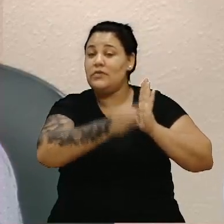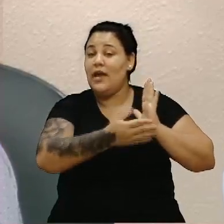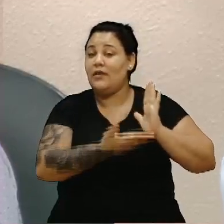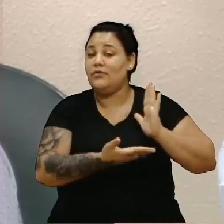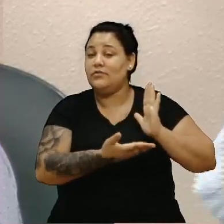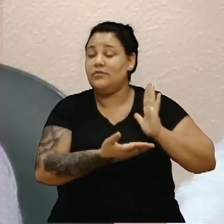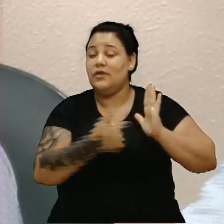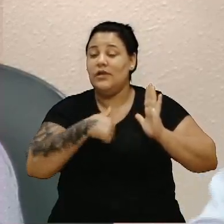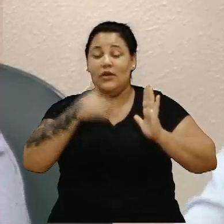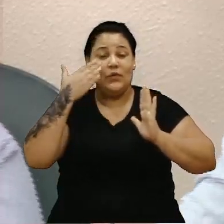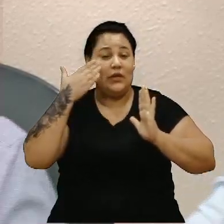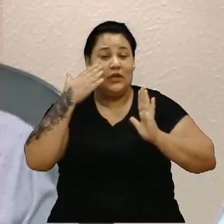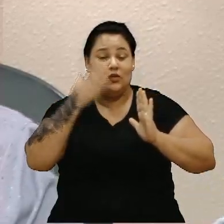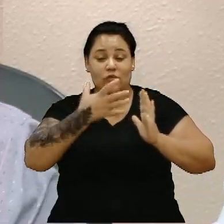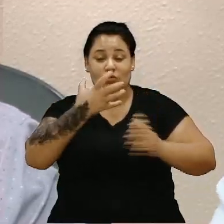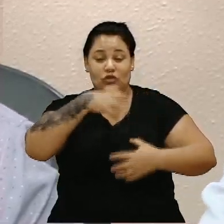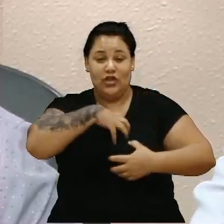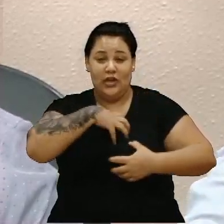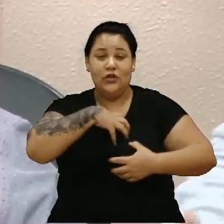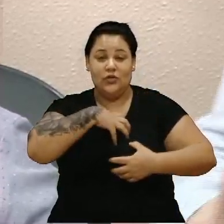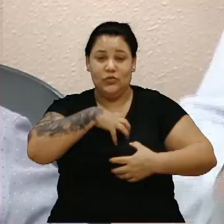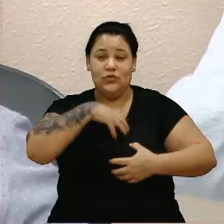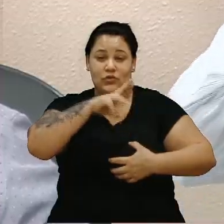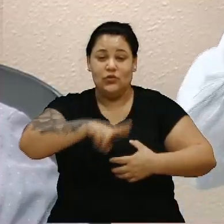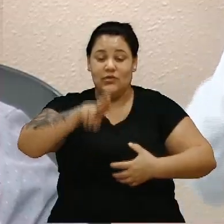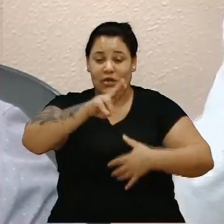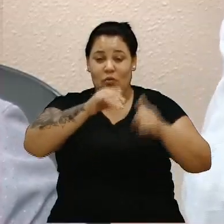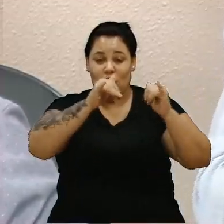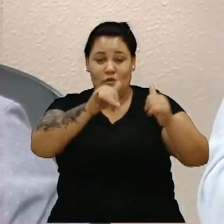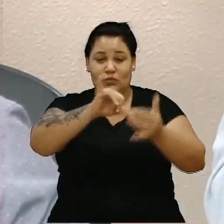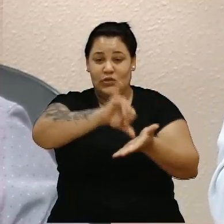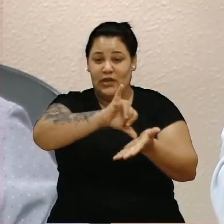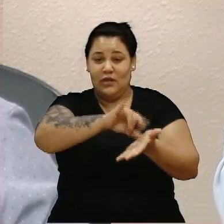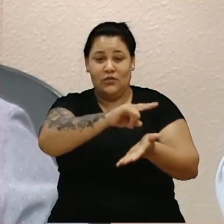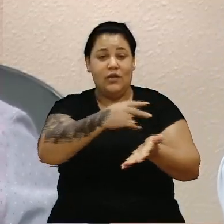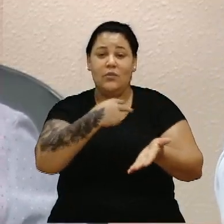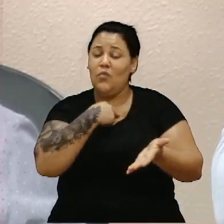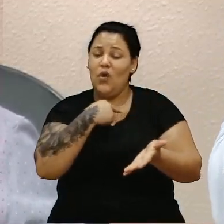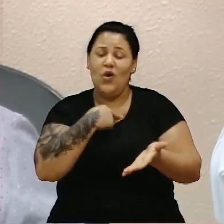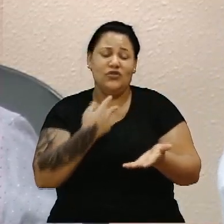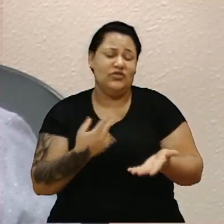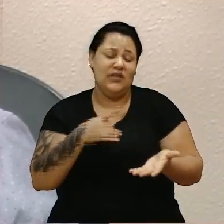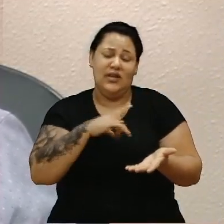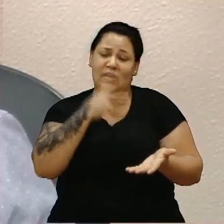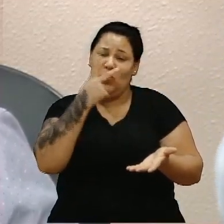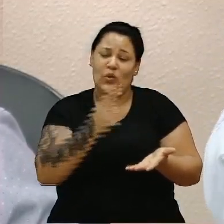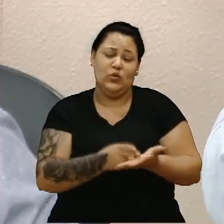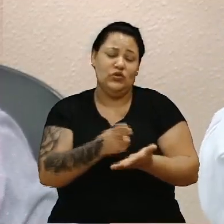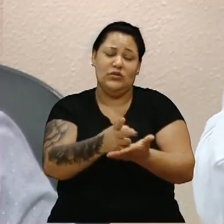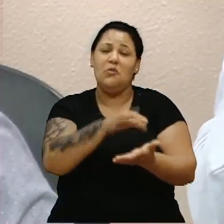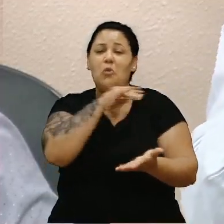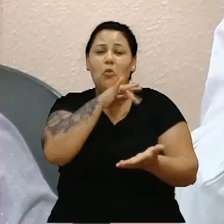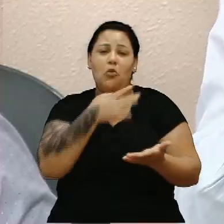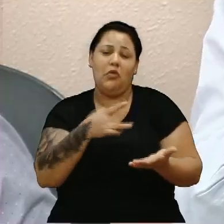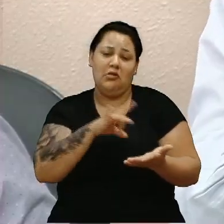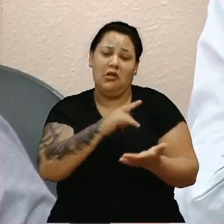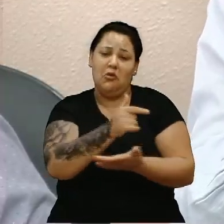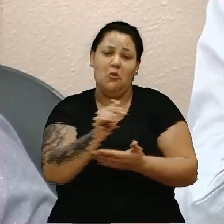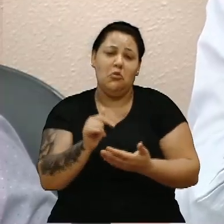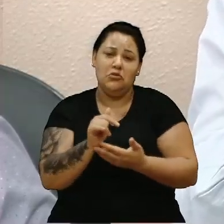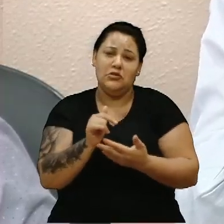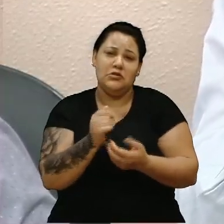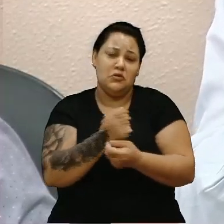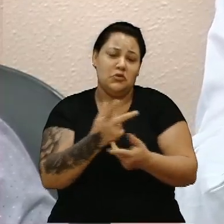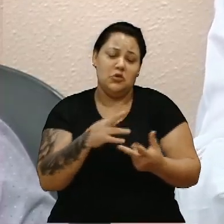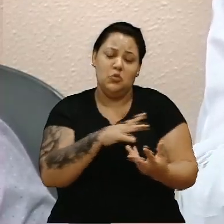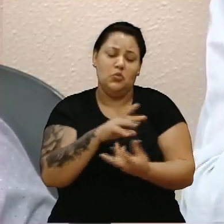entendo que o jeito que se aplica no centro, o transporte público, não se pode mais existir. E tem outras situações que o planeta inteiro mudou e